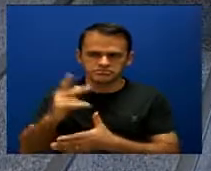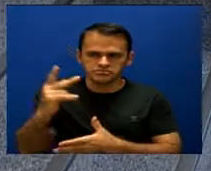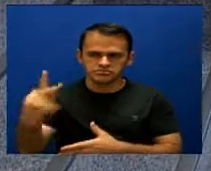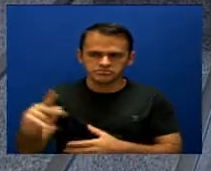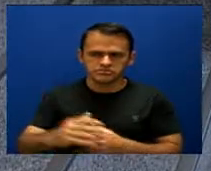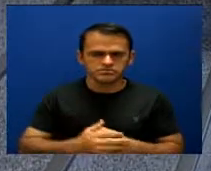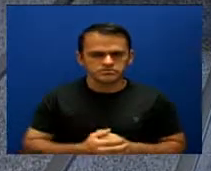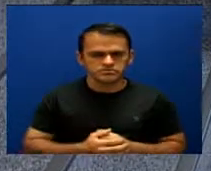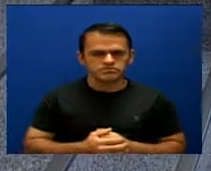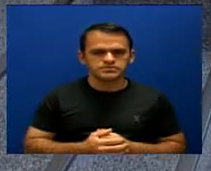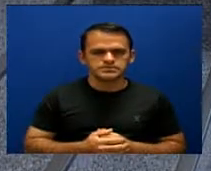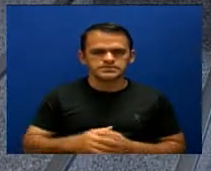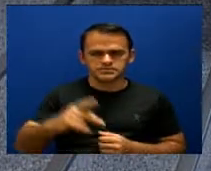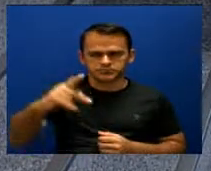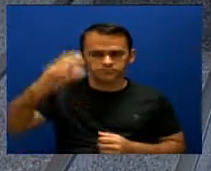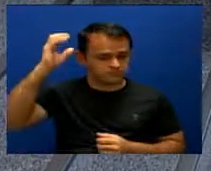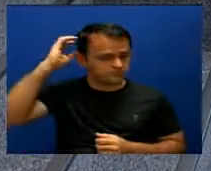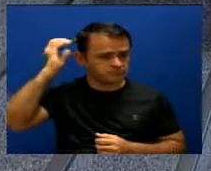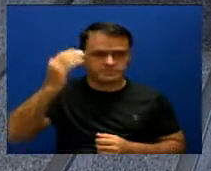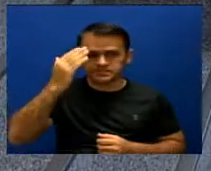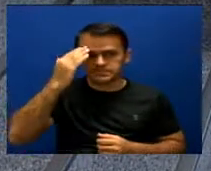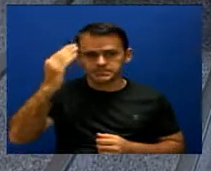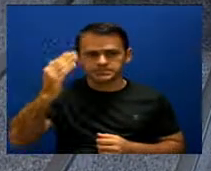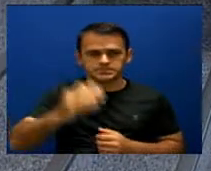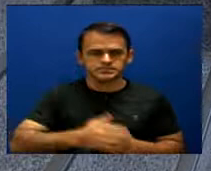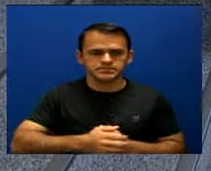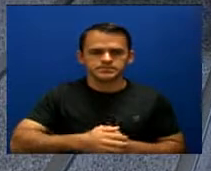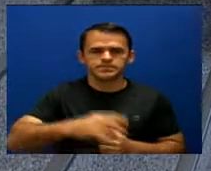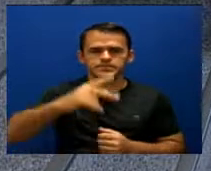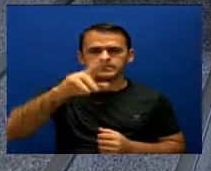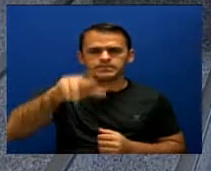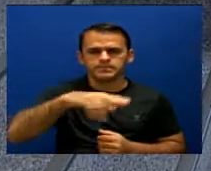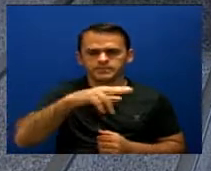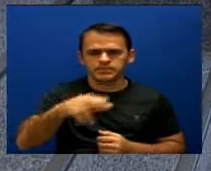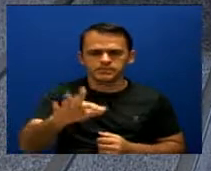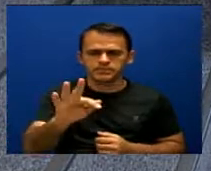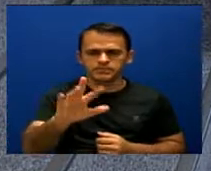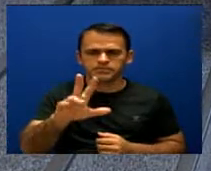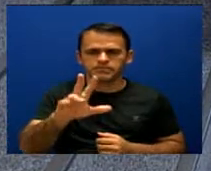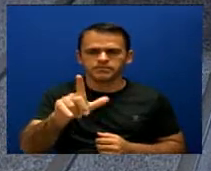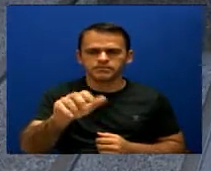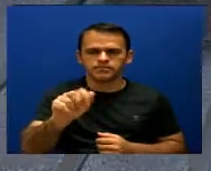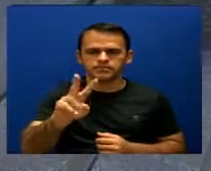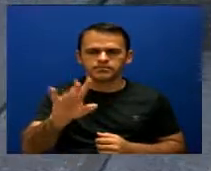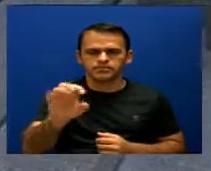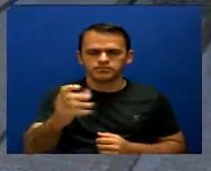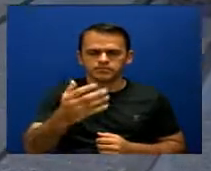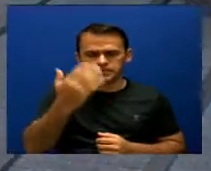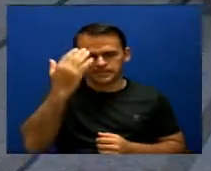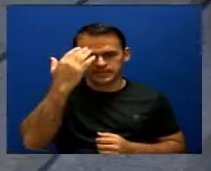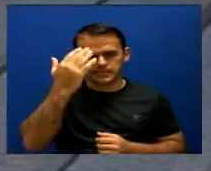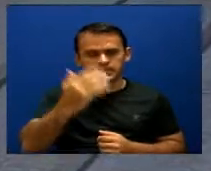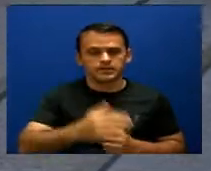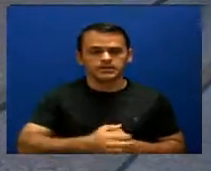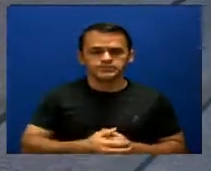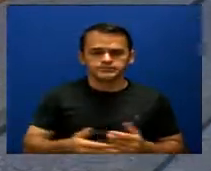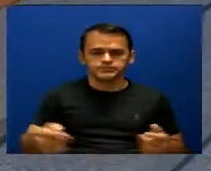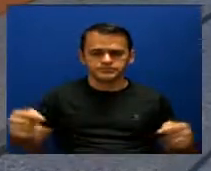vereador Périx. Obrigado, padre Flávio, pela presença. Vamos dar sequência